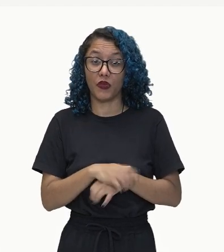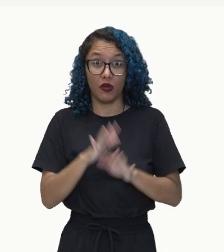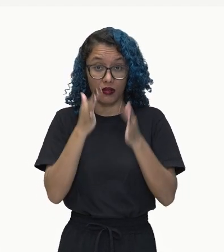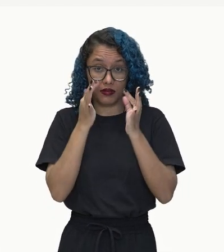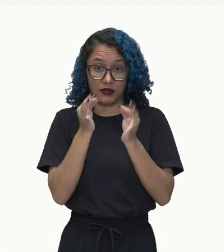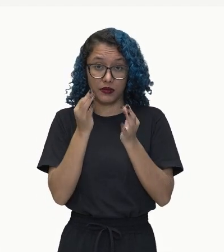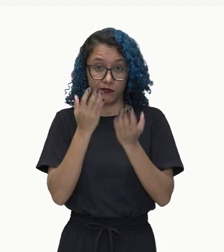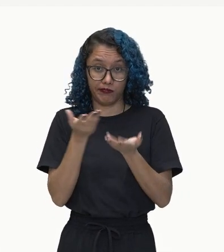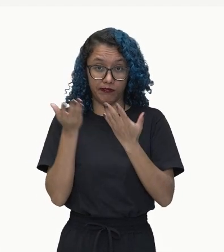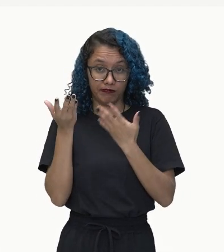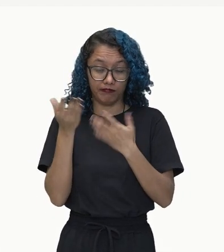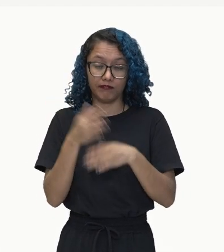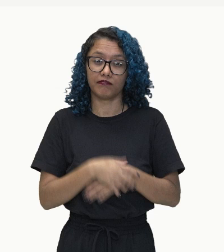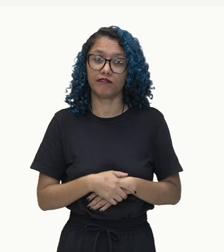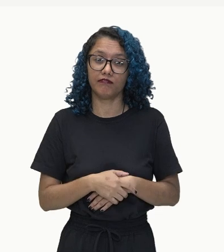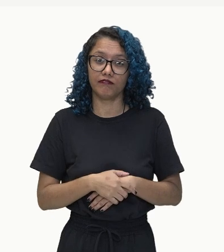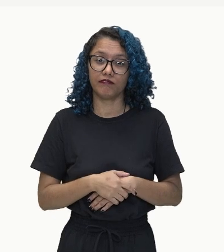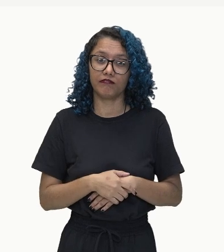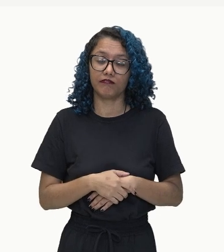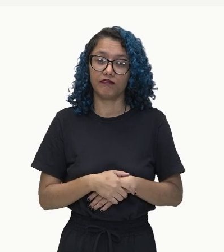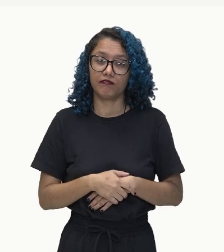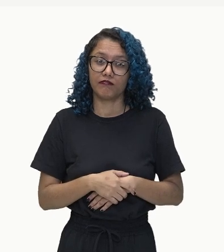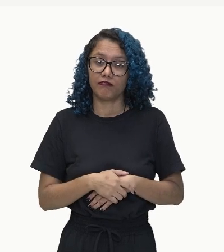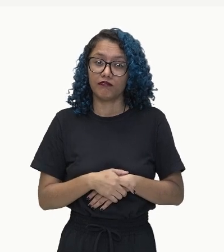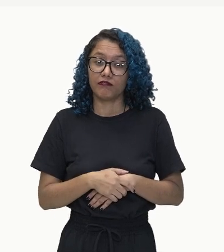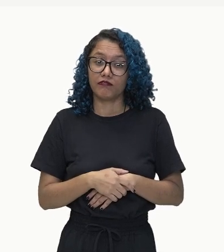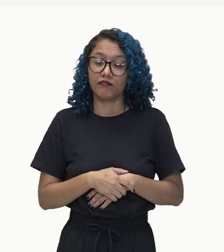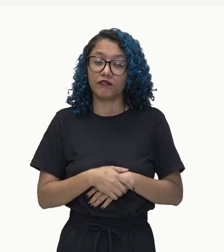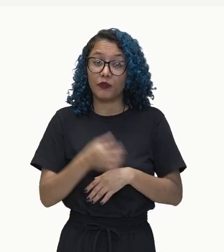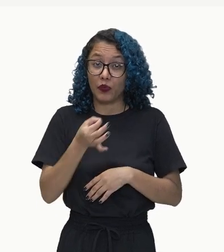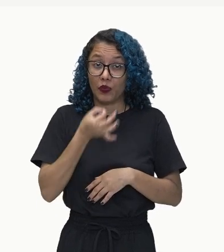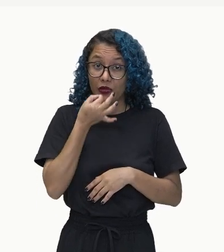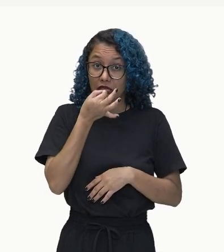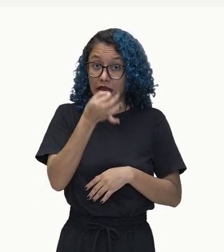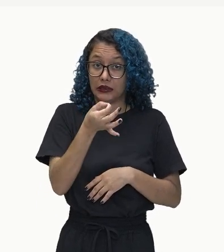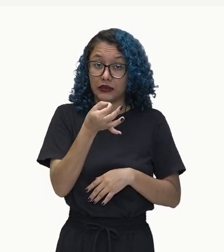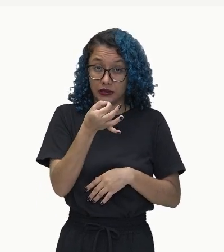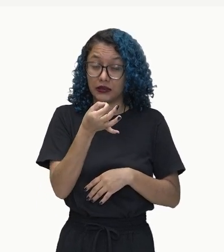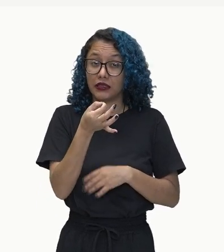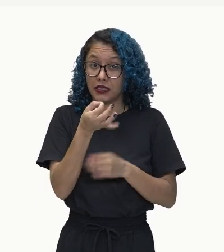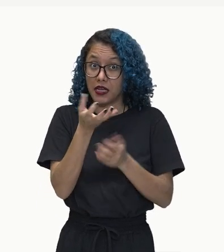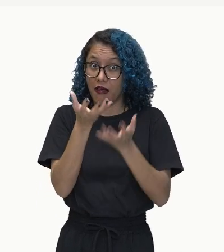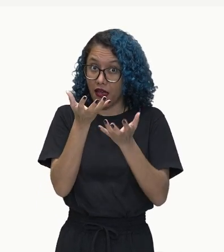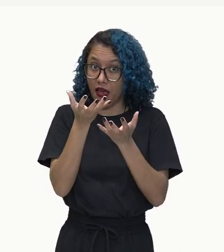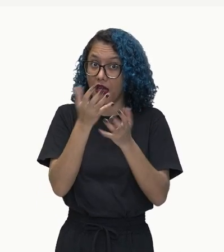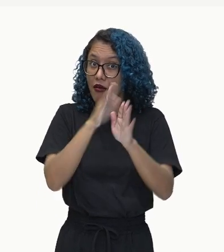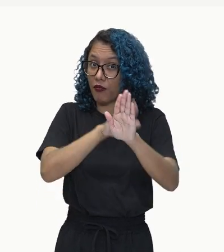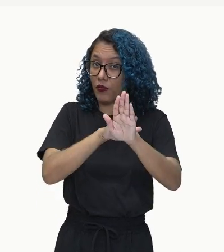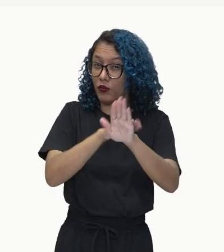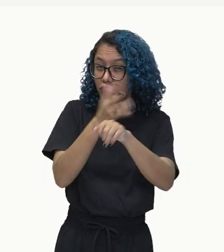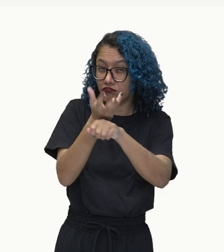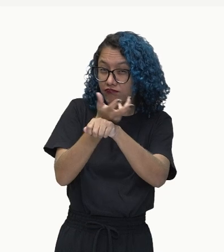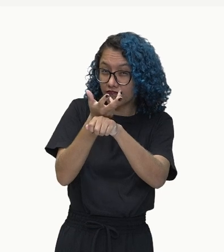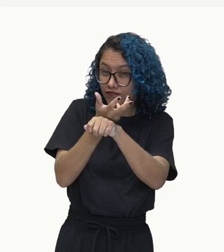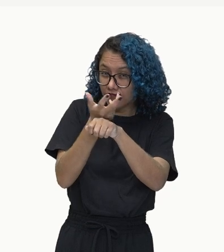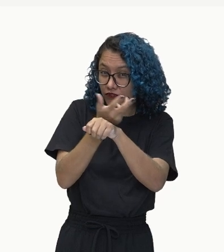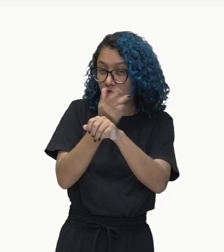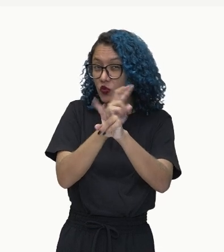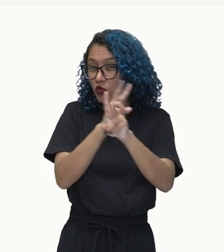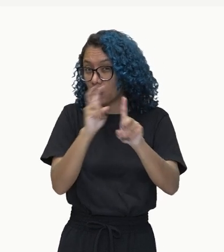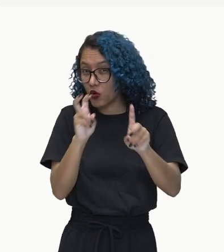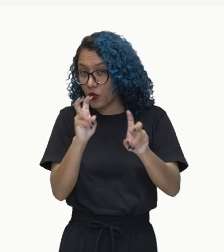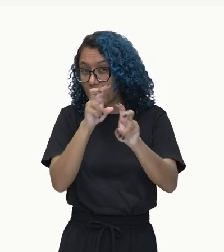aqui, ó, ele vai argumentar, tentando te convencer sobre um ponto de